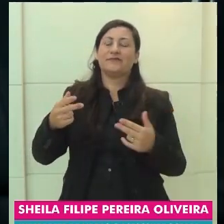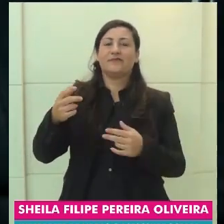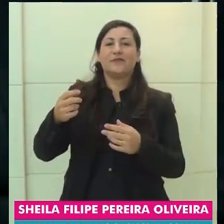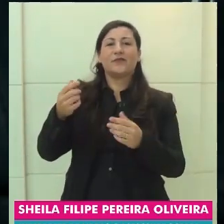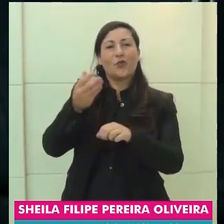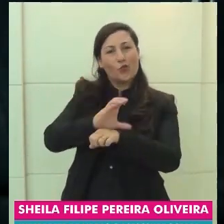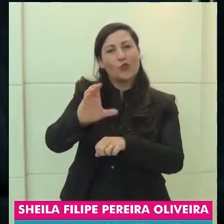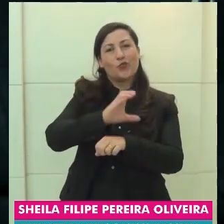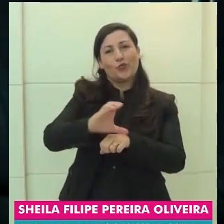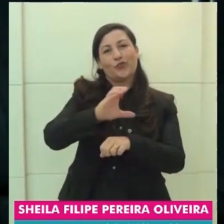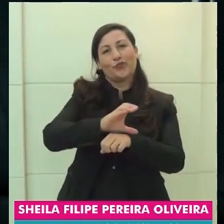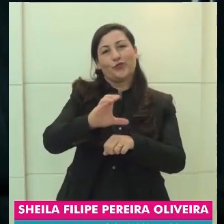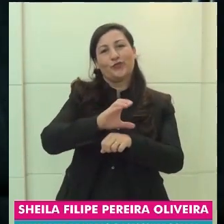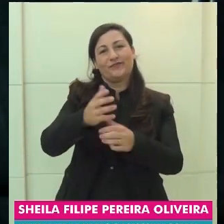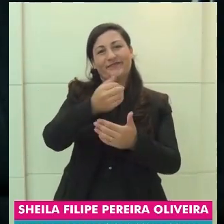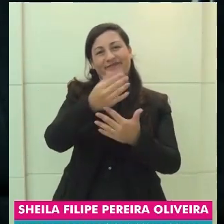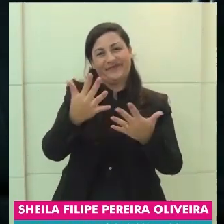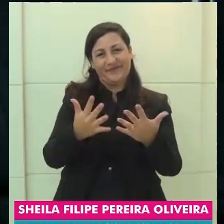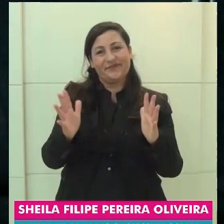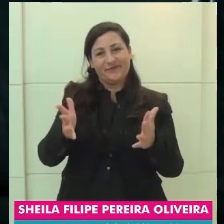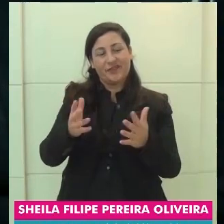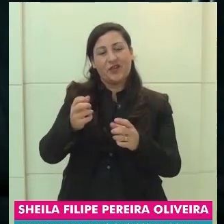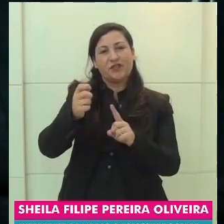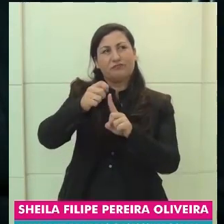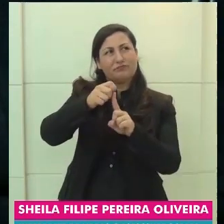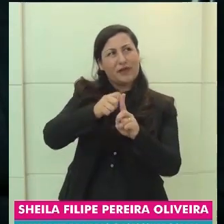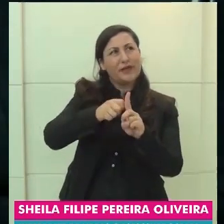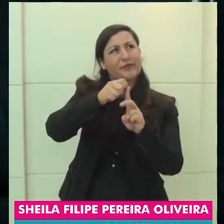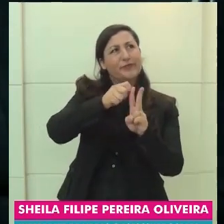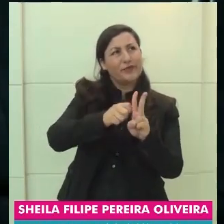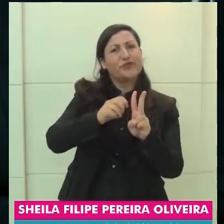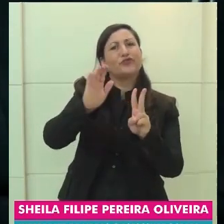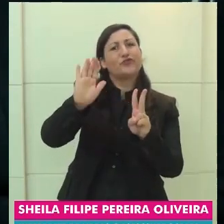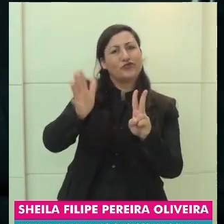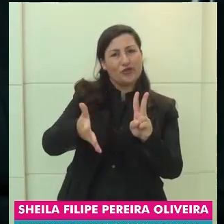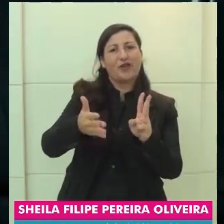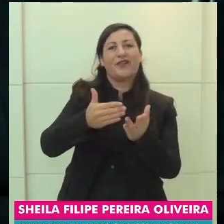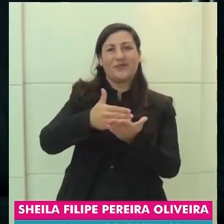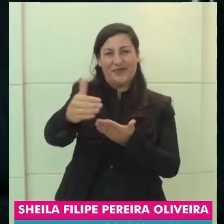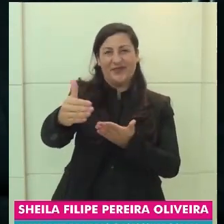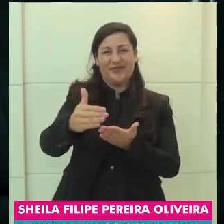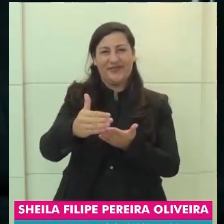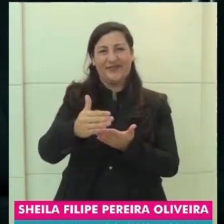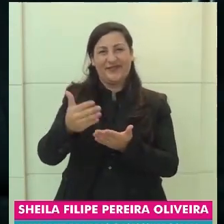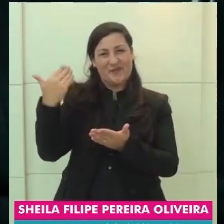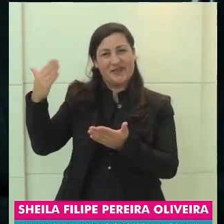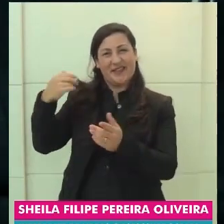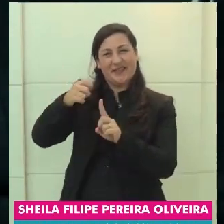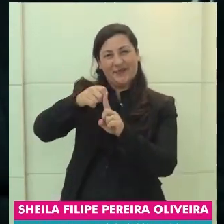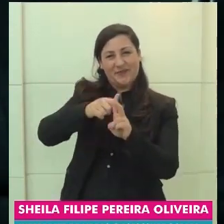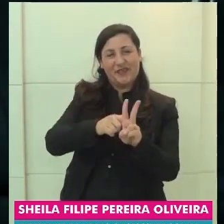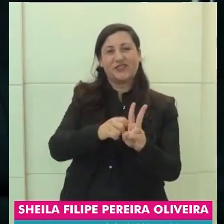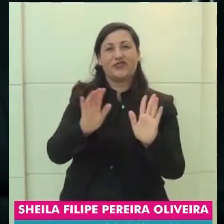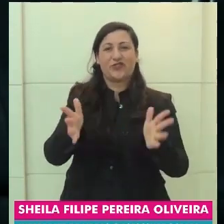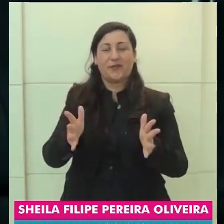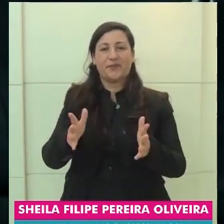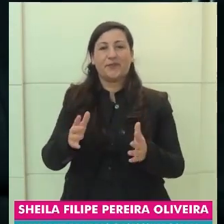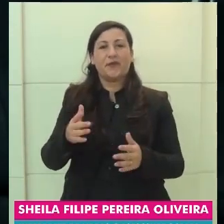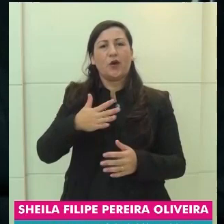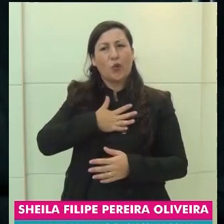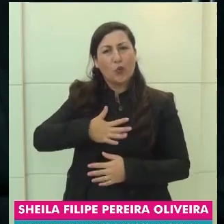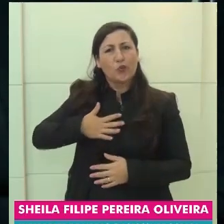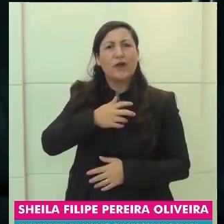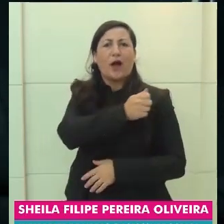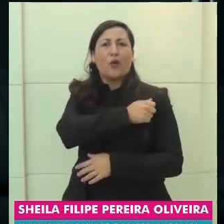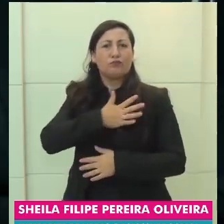E eles, dois meses de curso, eles já têm um diálogo, sabe? Uma comunicação muito boa